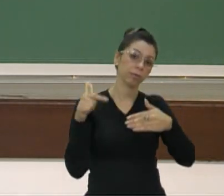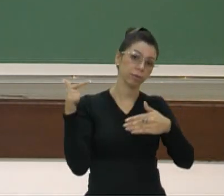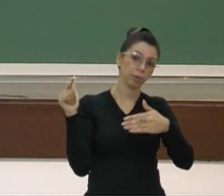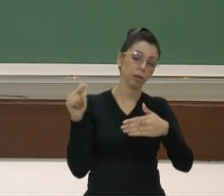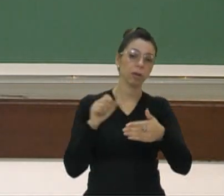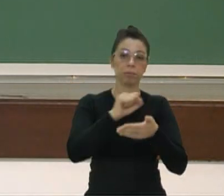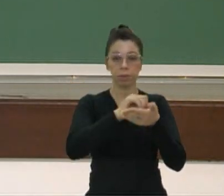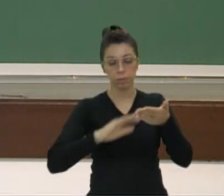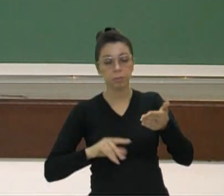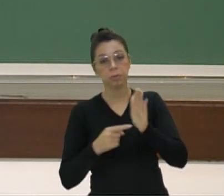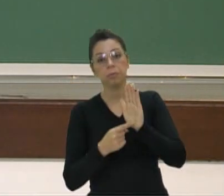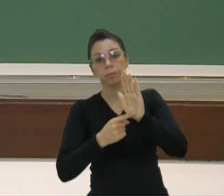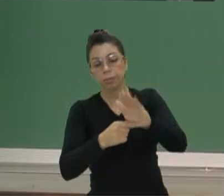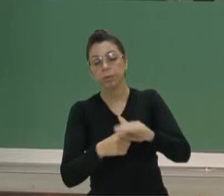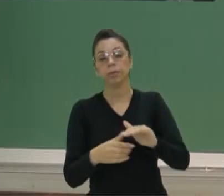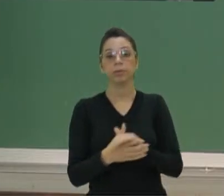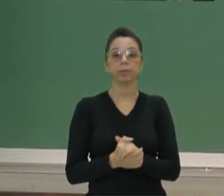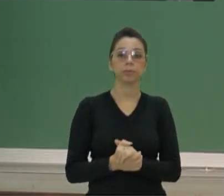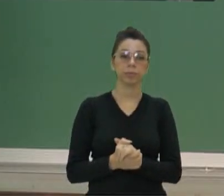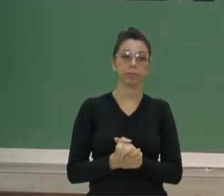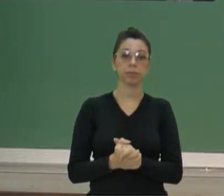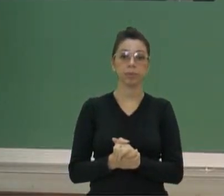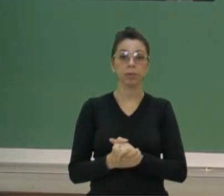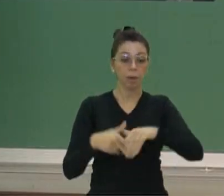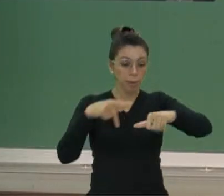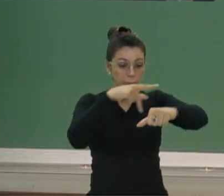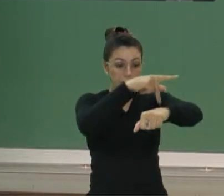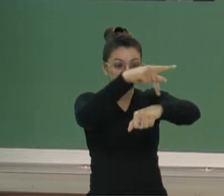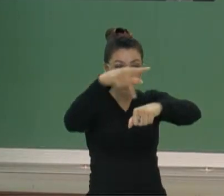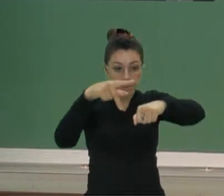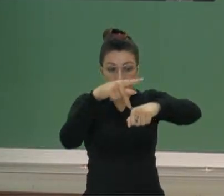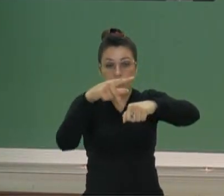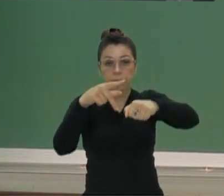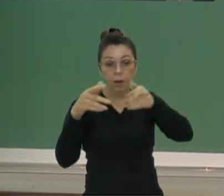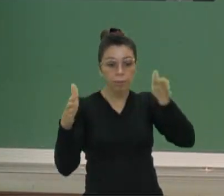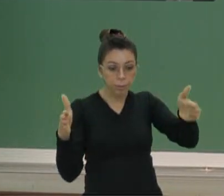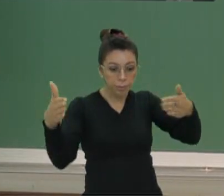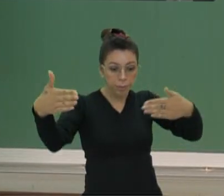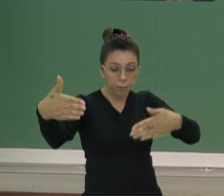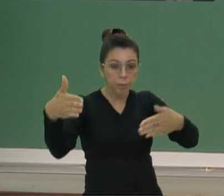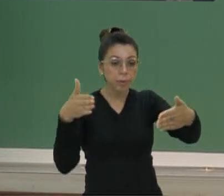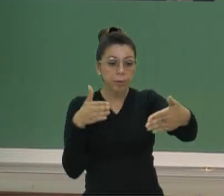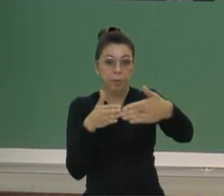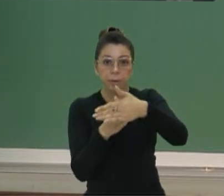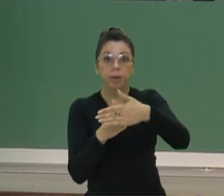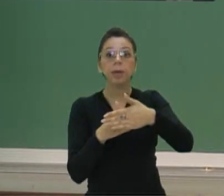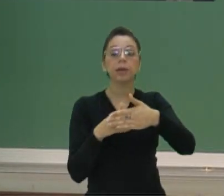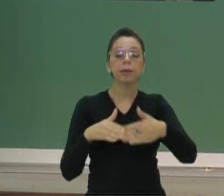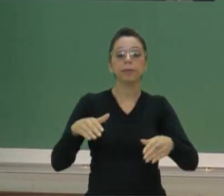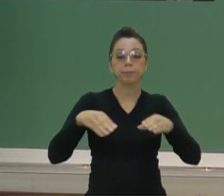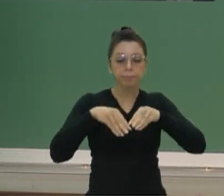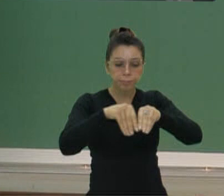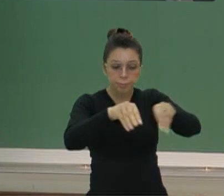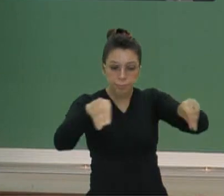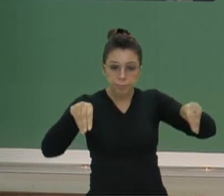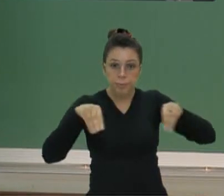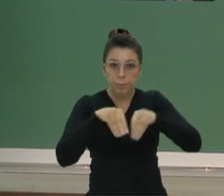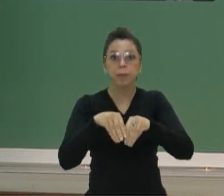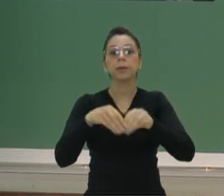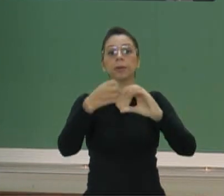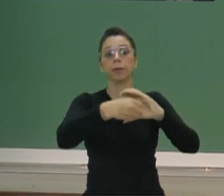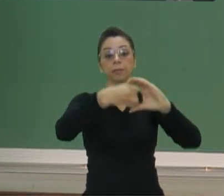no exercício, que é uma área politicamente delimitada. Ele é um território, mas ele tem